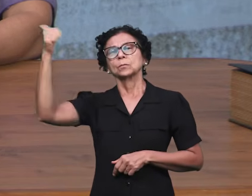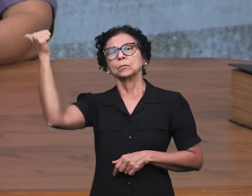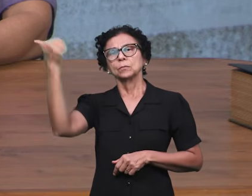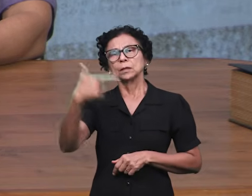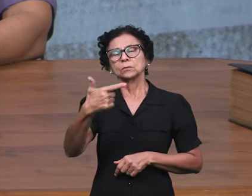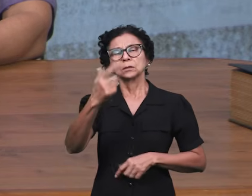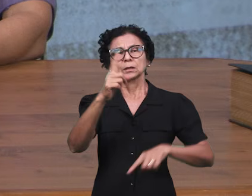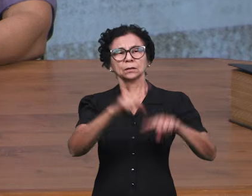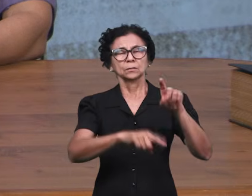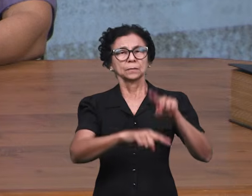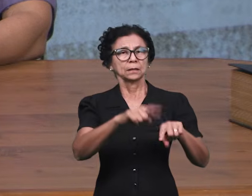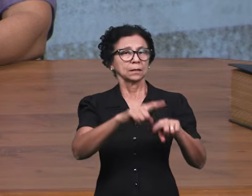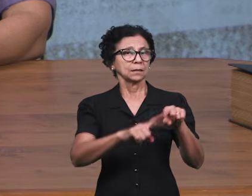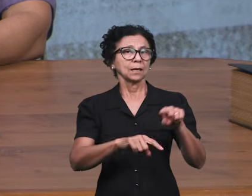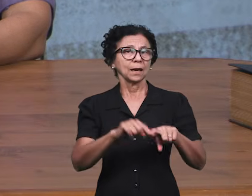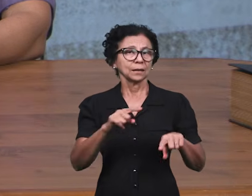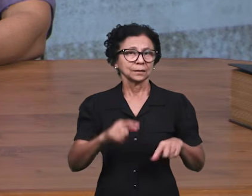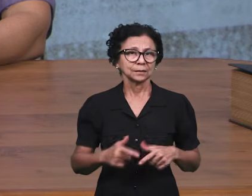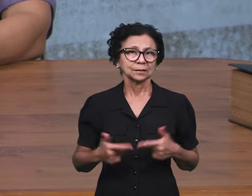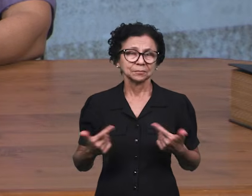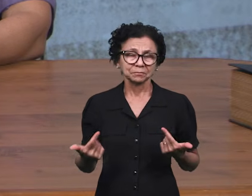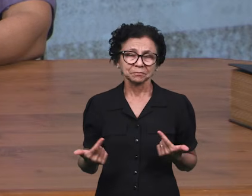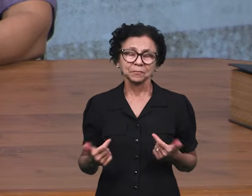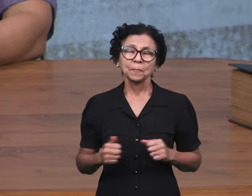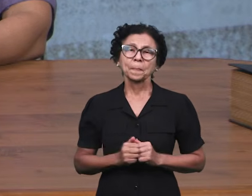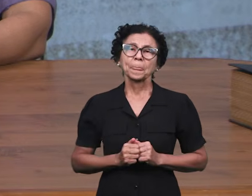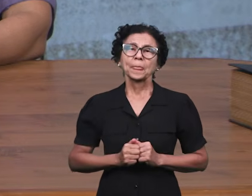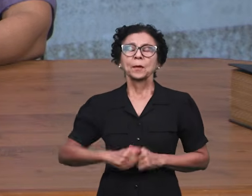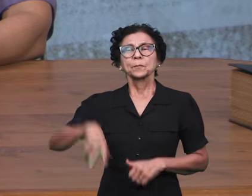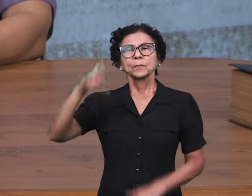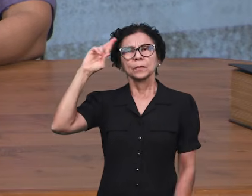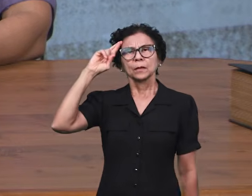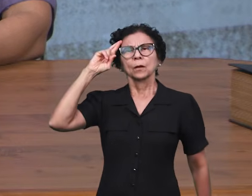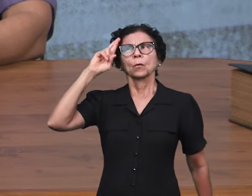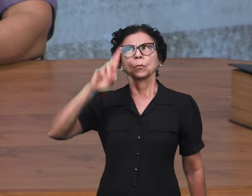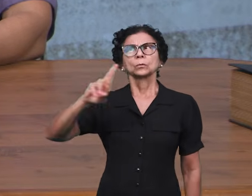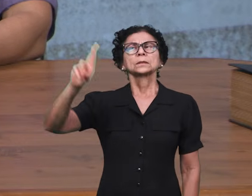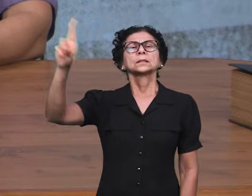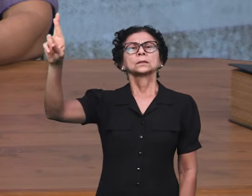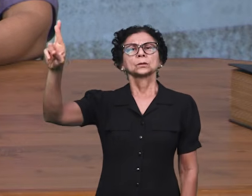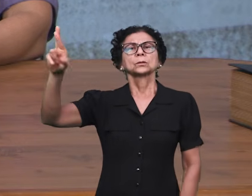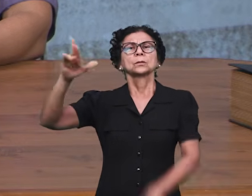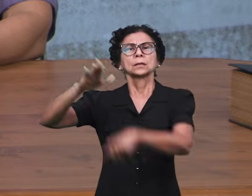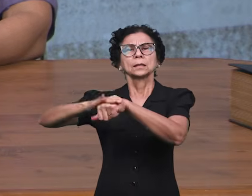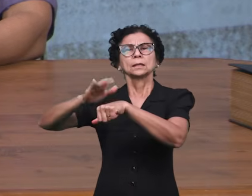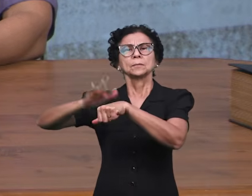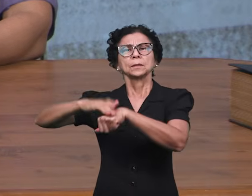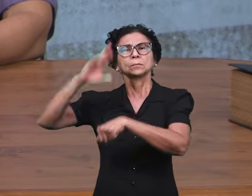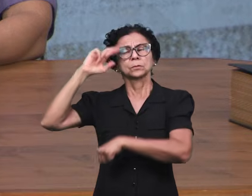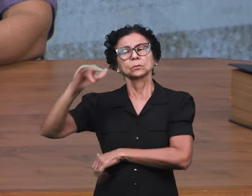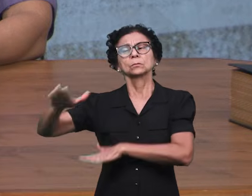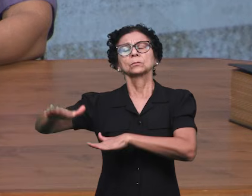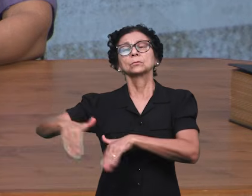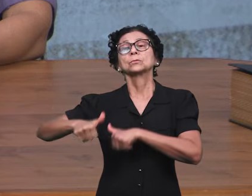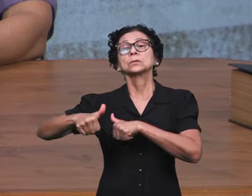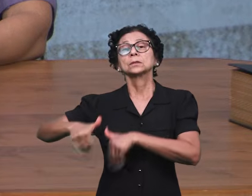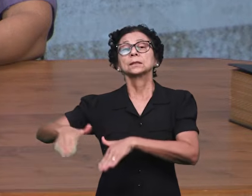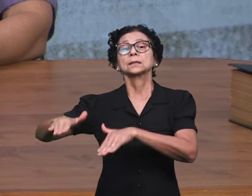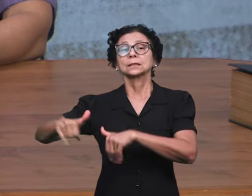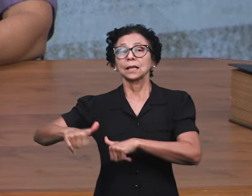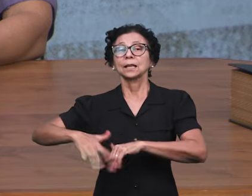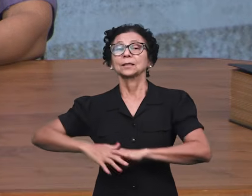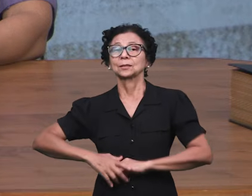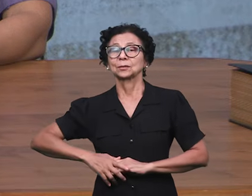pau. Pelo que o Senhor dos exércitos, fará